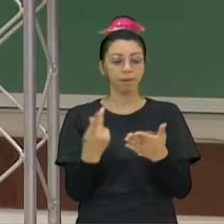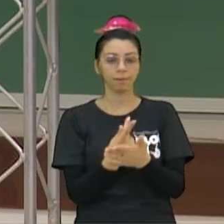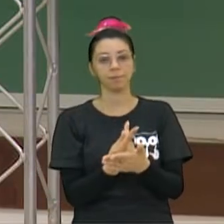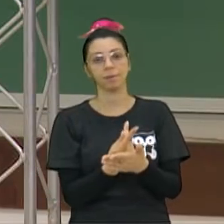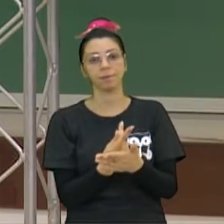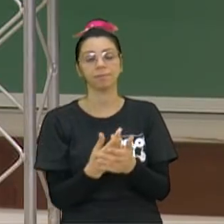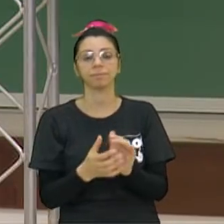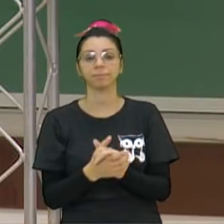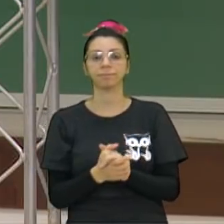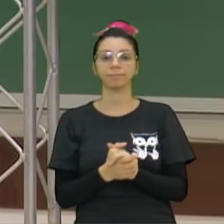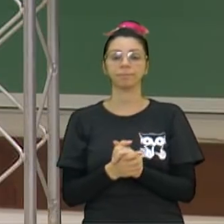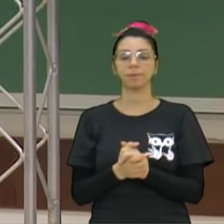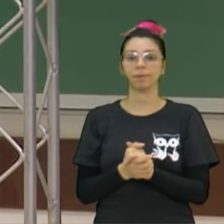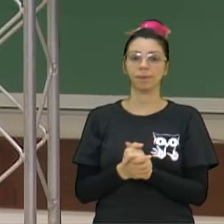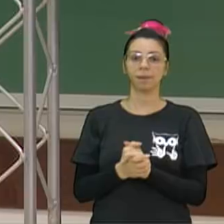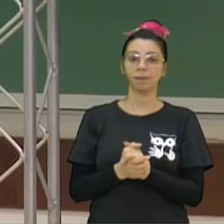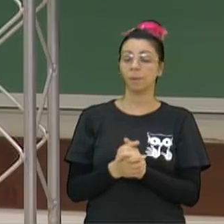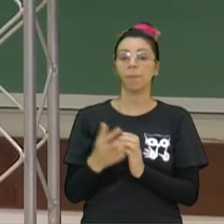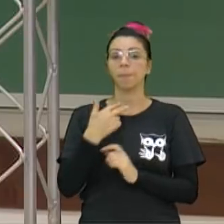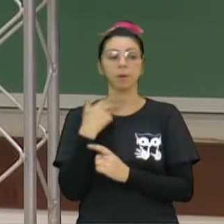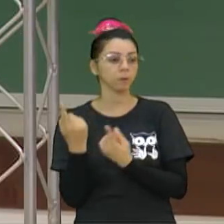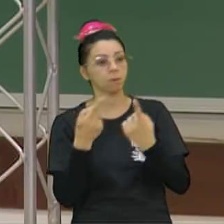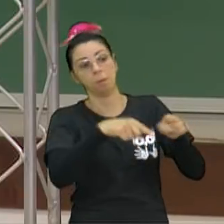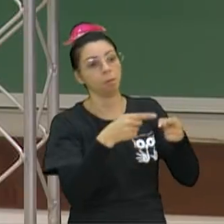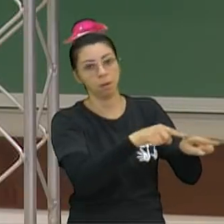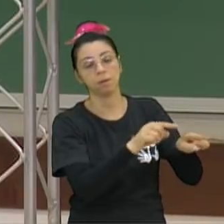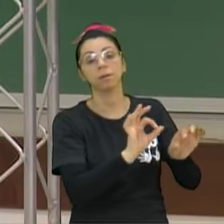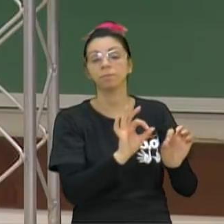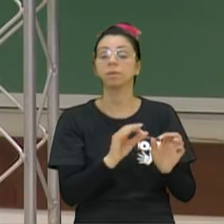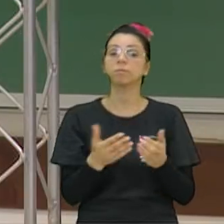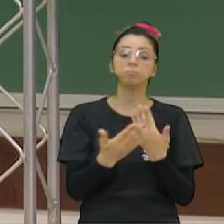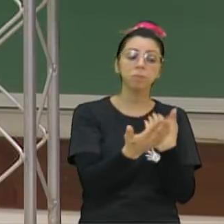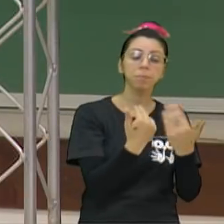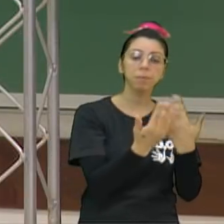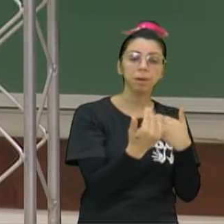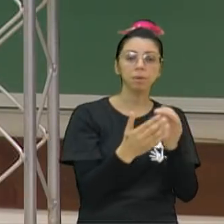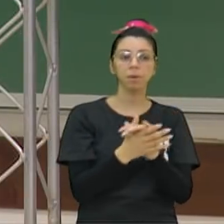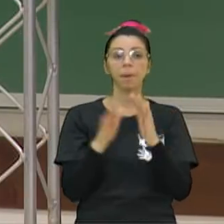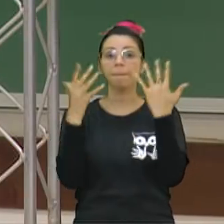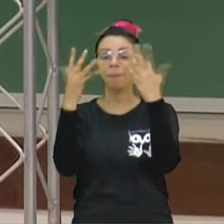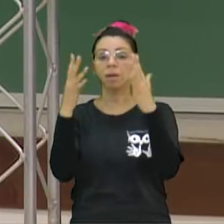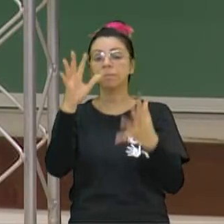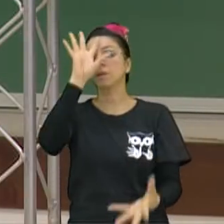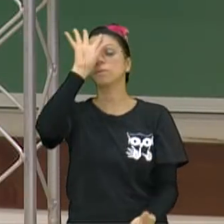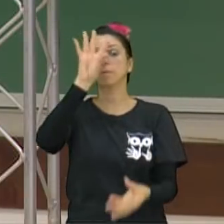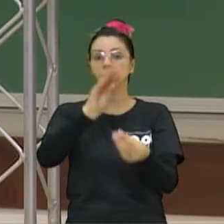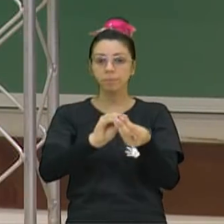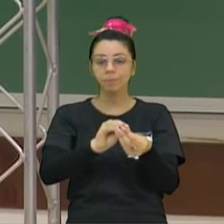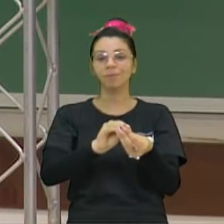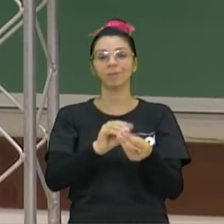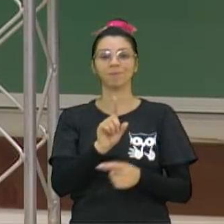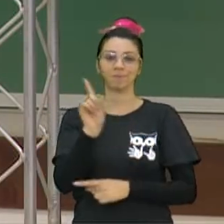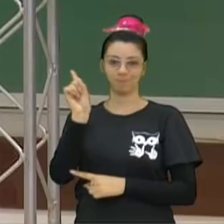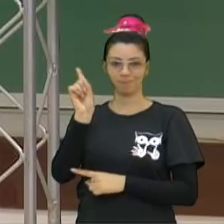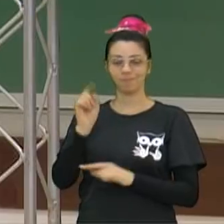que a pessoa que nos ofendeu caiu, certo? Então, parabéns para quem conseguiu captar aí essa questão.